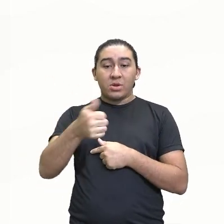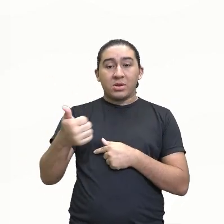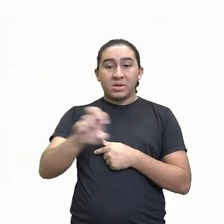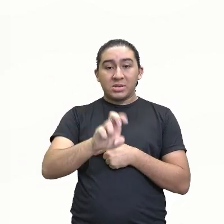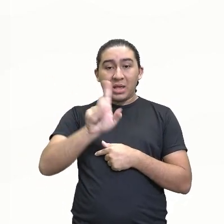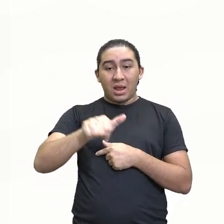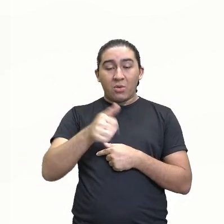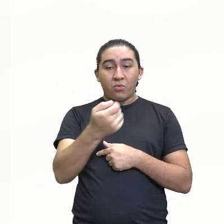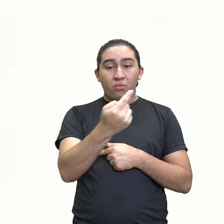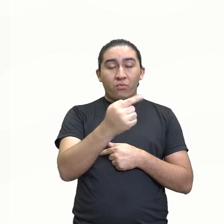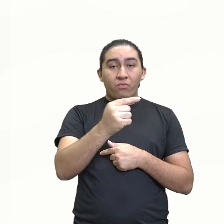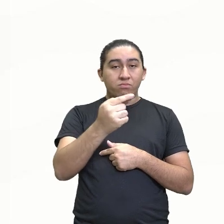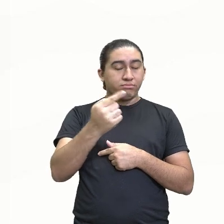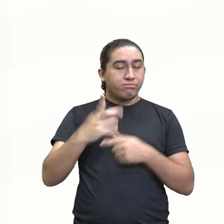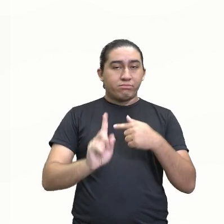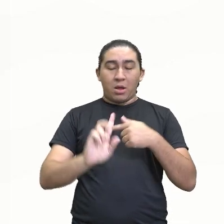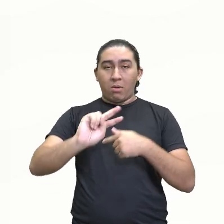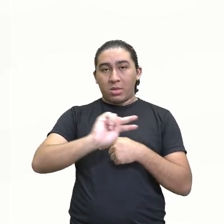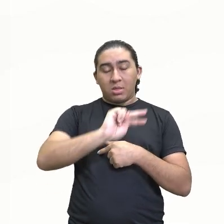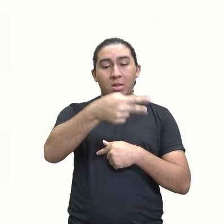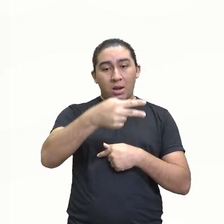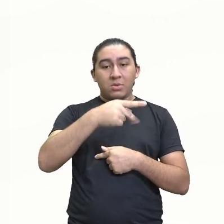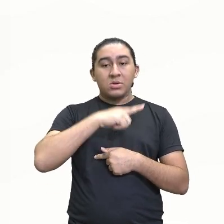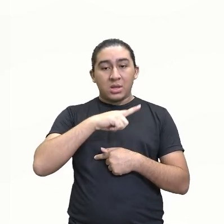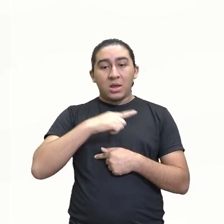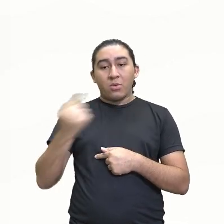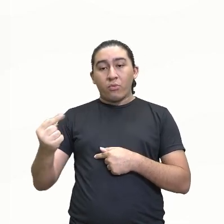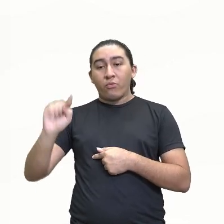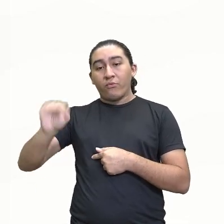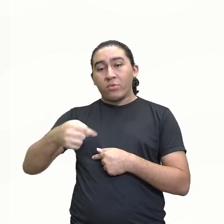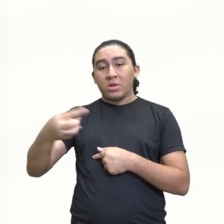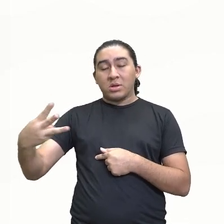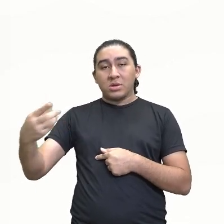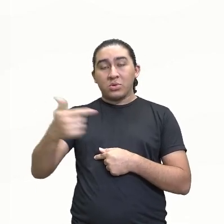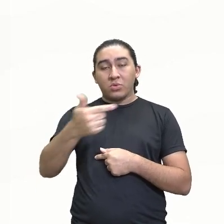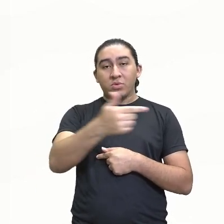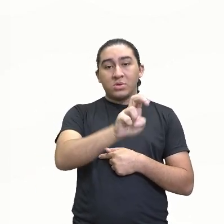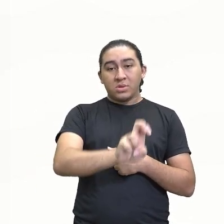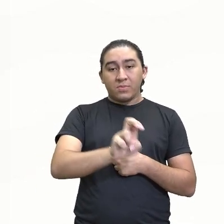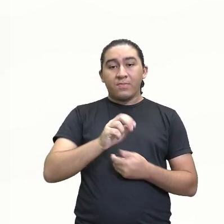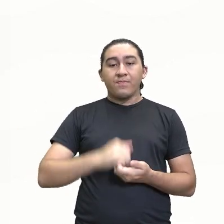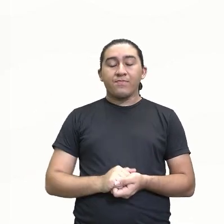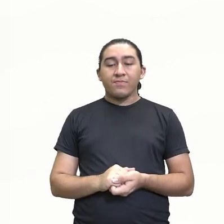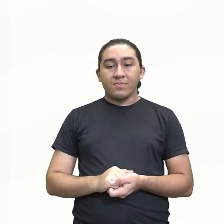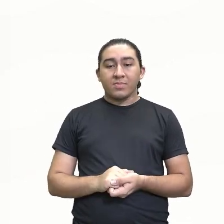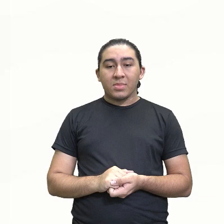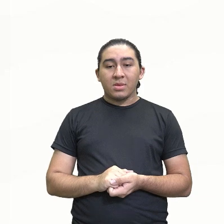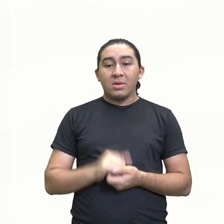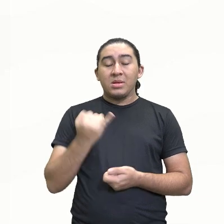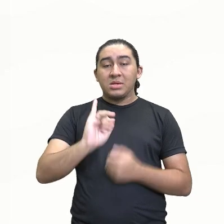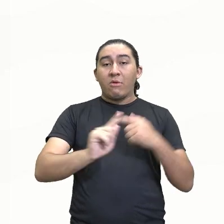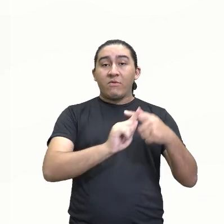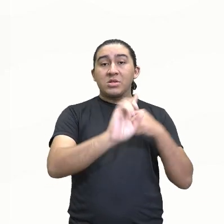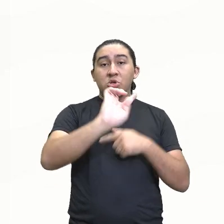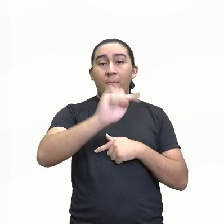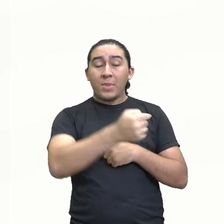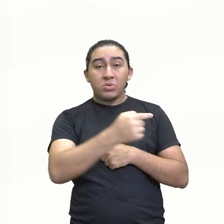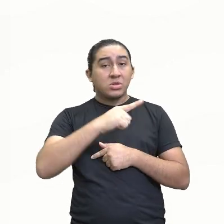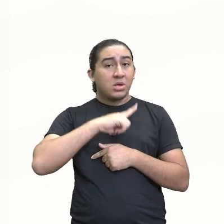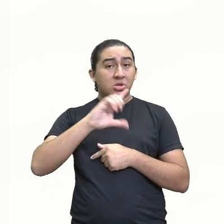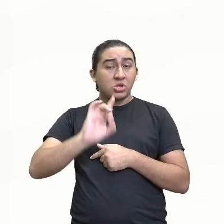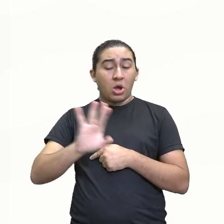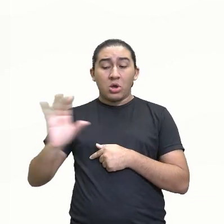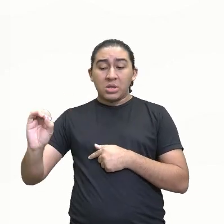que é 1,15, ao quadrado dá 1,3225. Como é multiplicado por 1.000, ó, aumenta